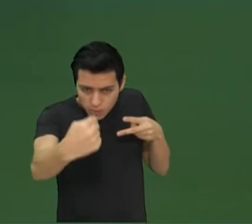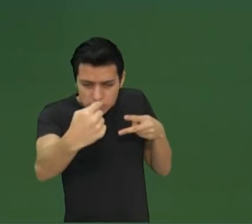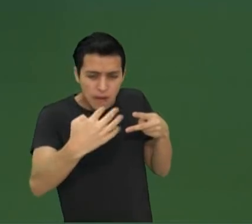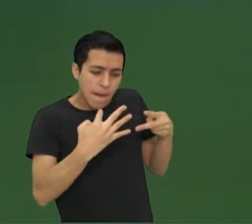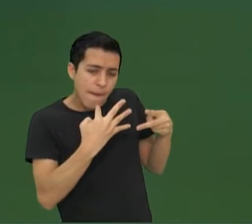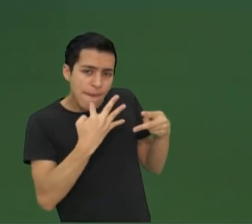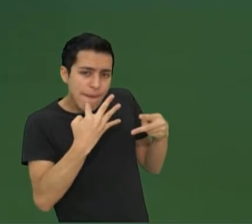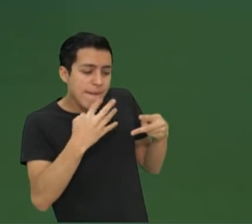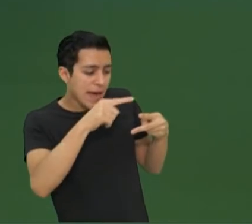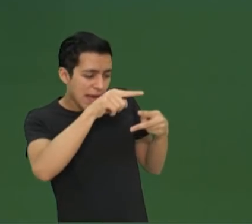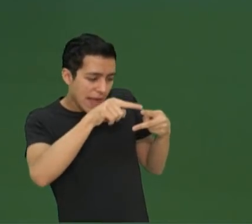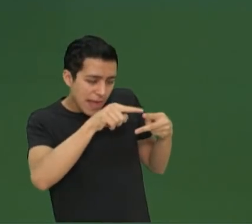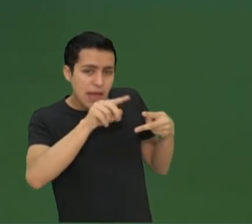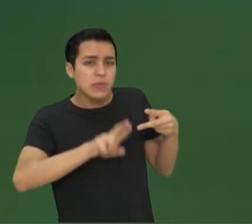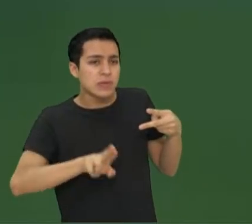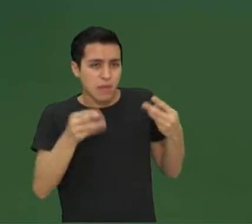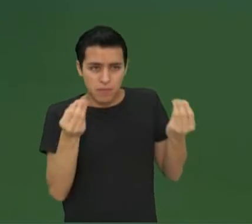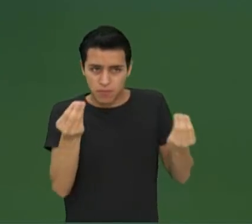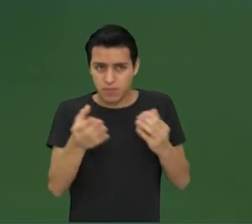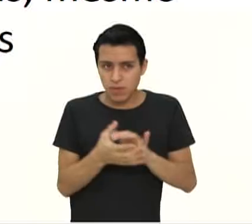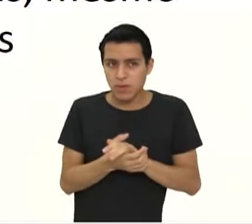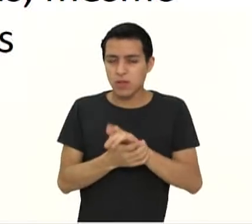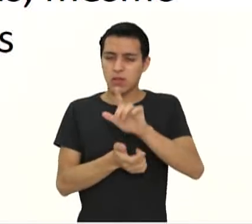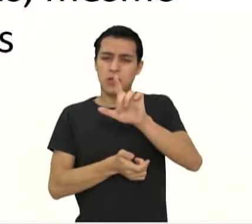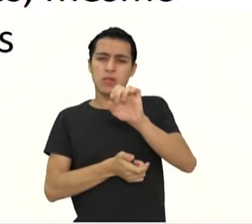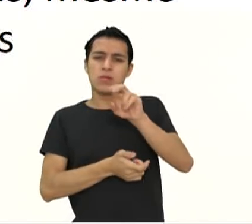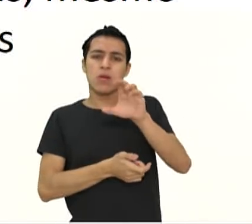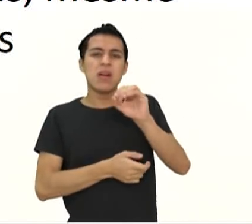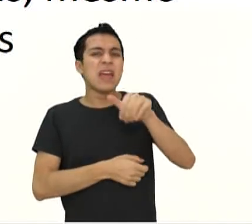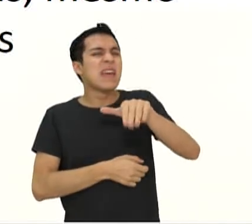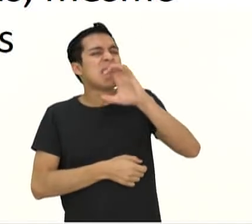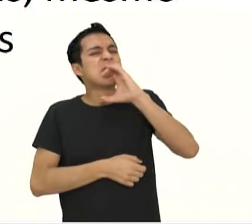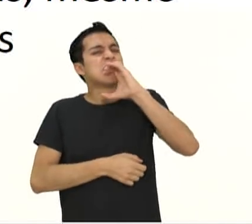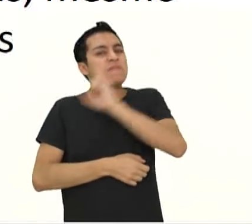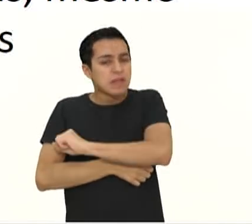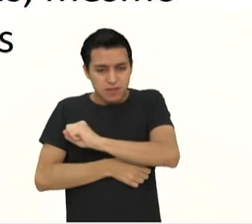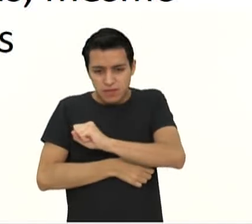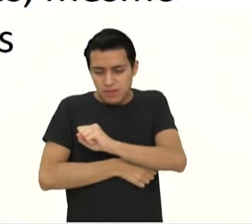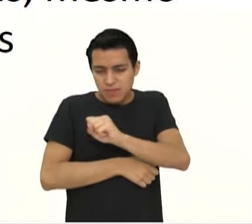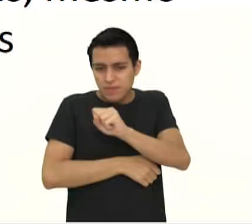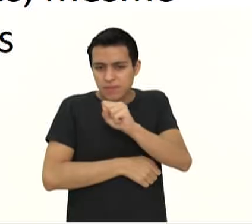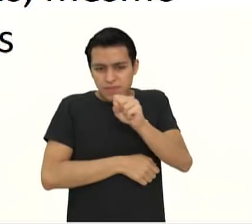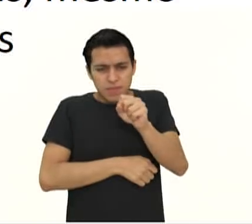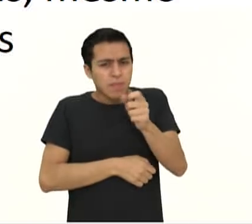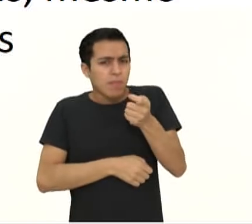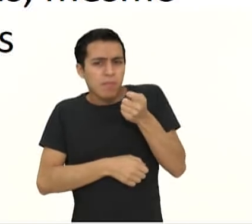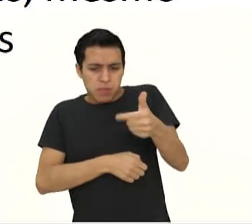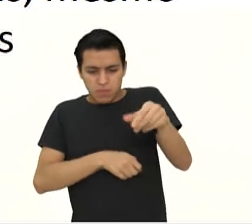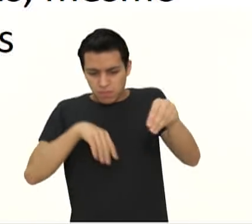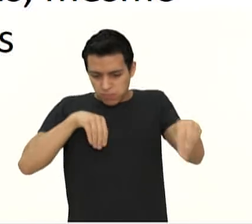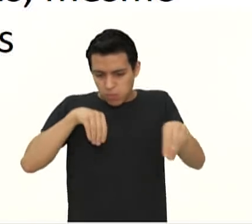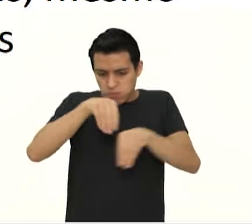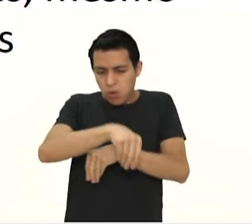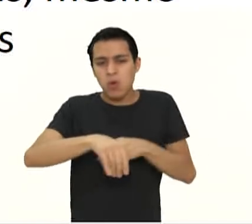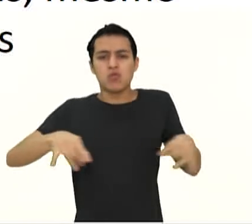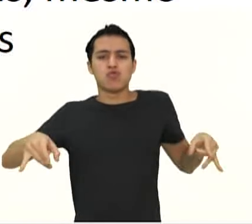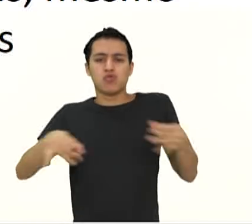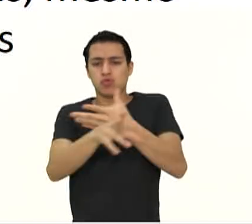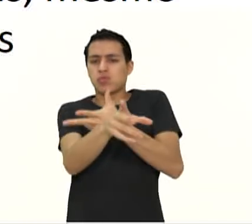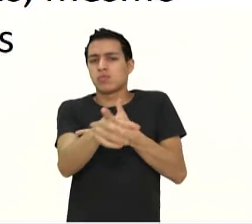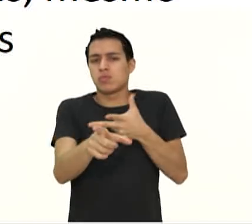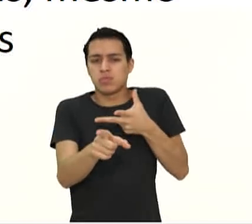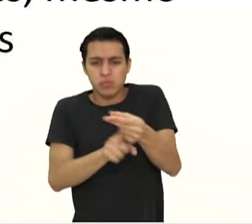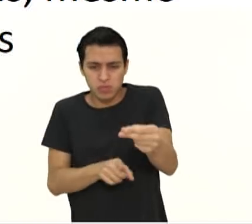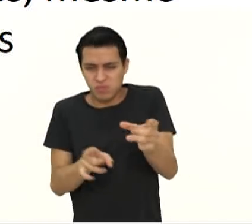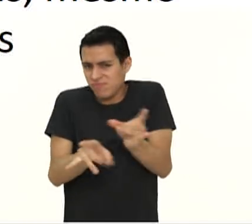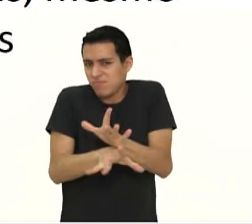aí, né? O mate do louco é o cheque mais rápido possível do xadrez. Então, em pouquíssimas peças, você ganha